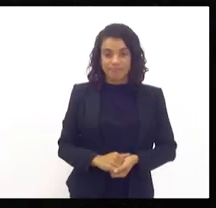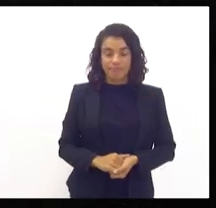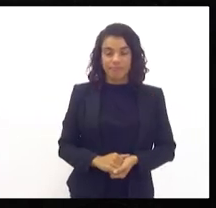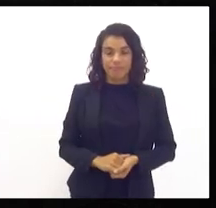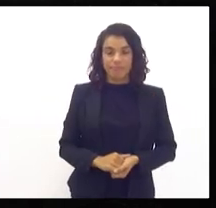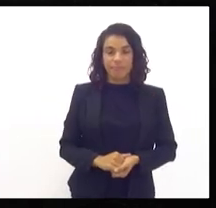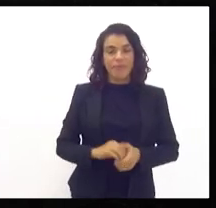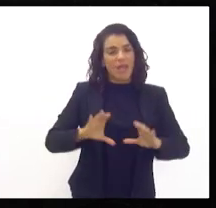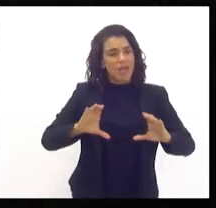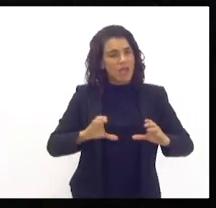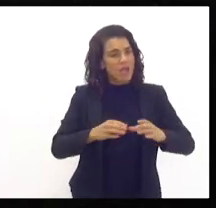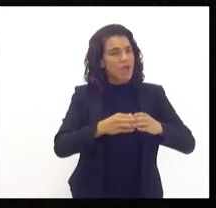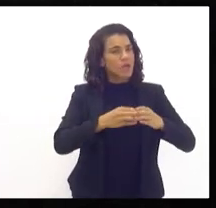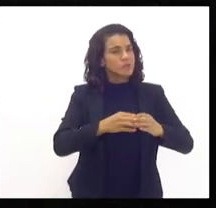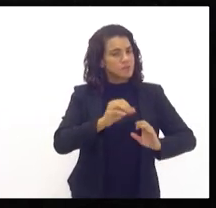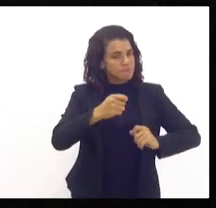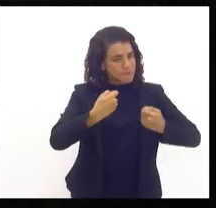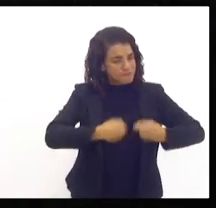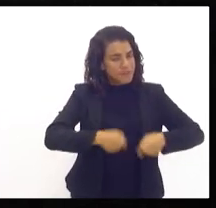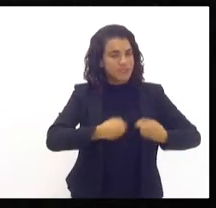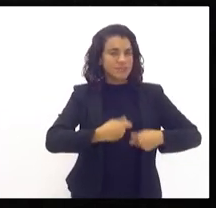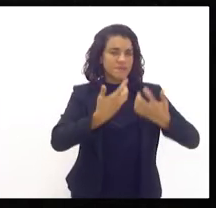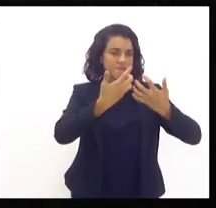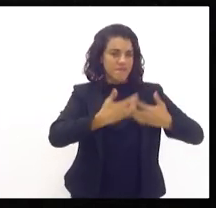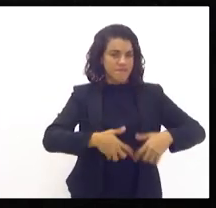que essa comissão precisa funcionar.